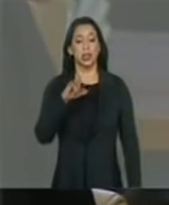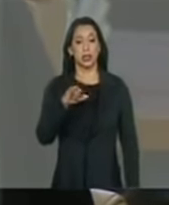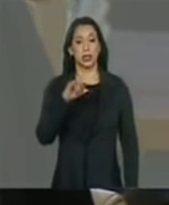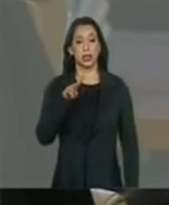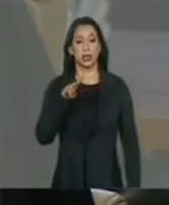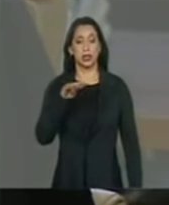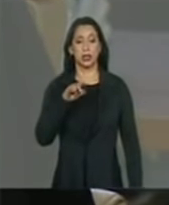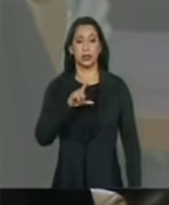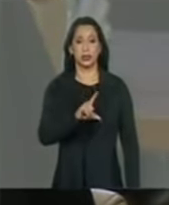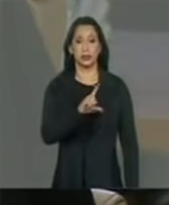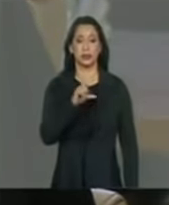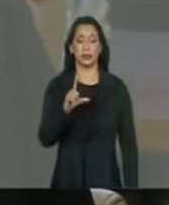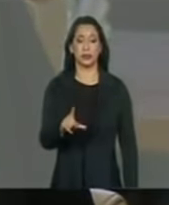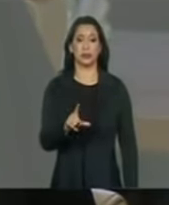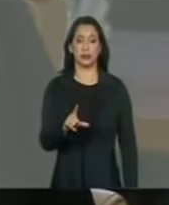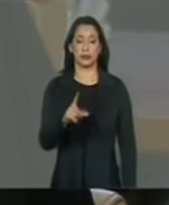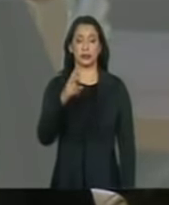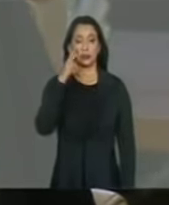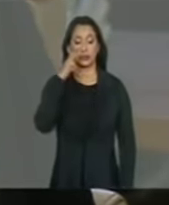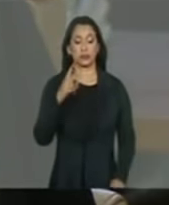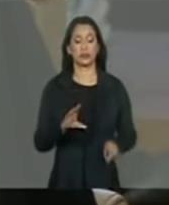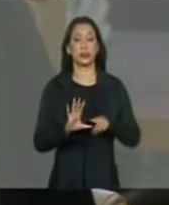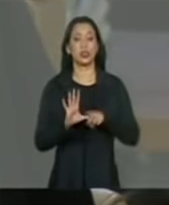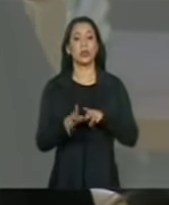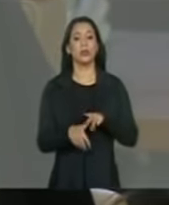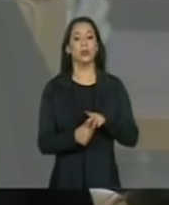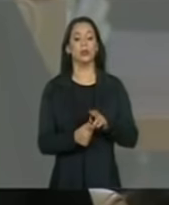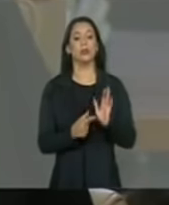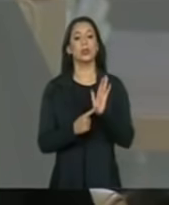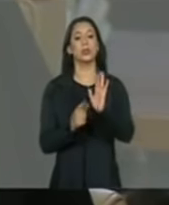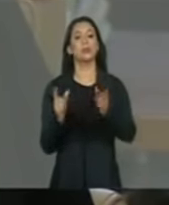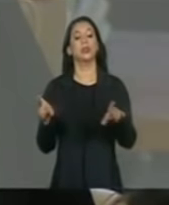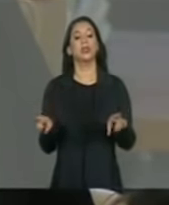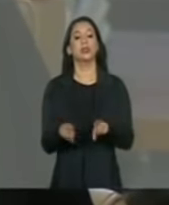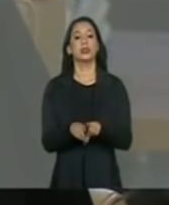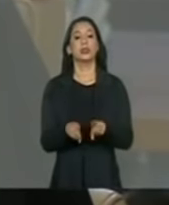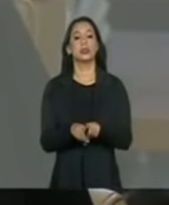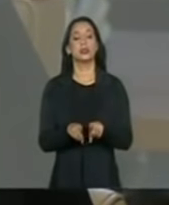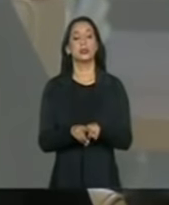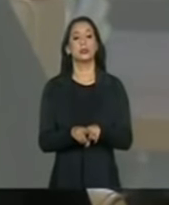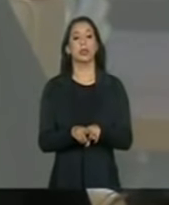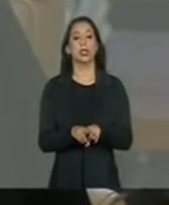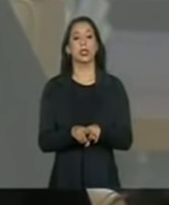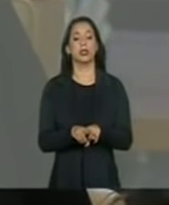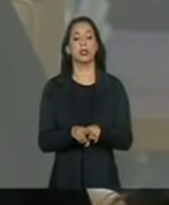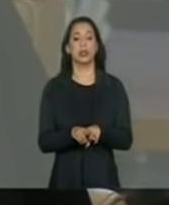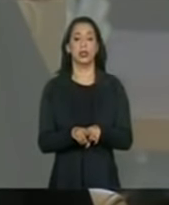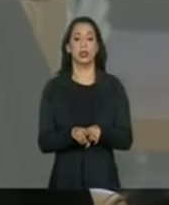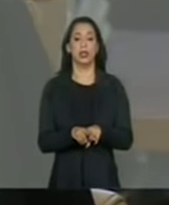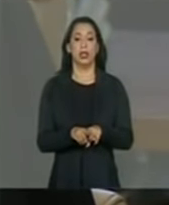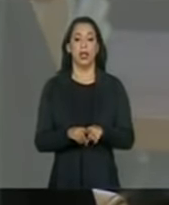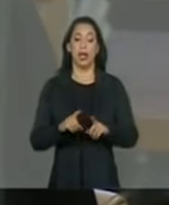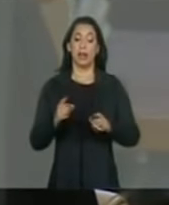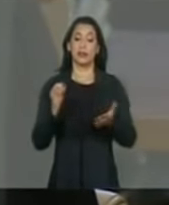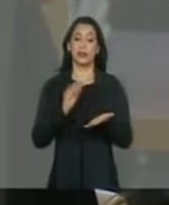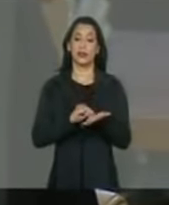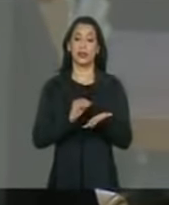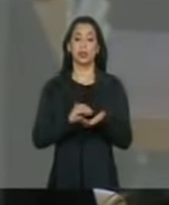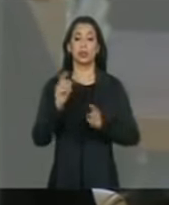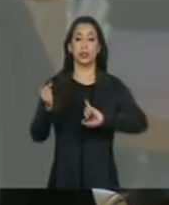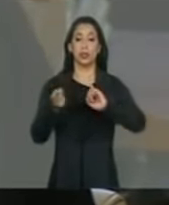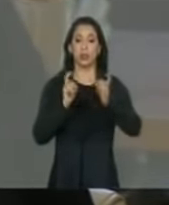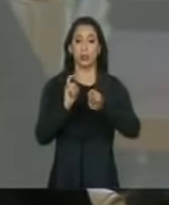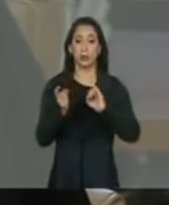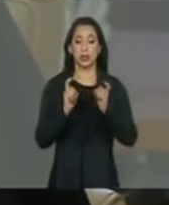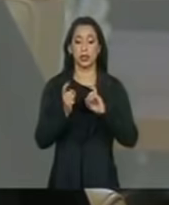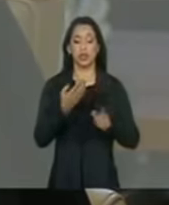o ato de corrupção traduz ele também um gesto de improbidade administrativa e também no âmbito